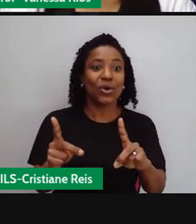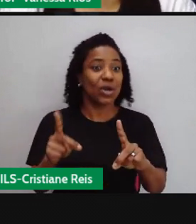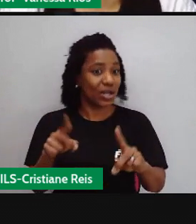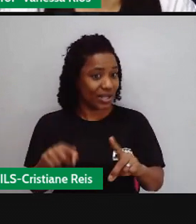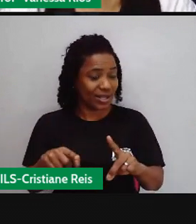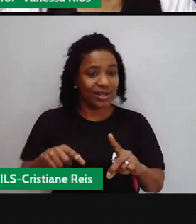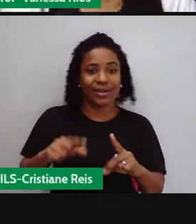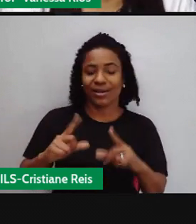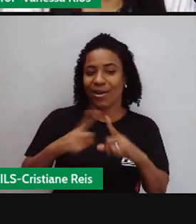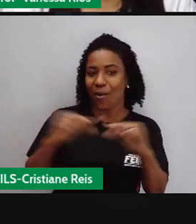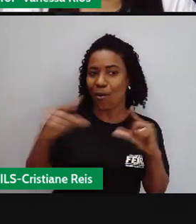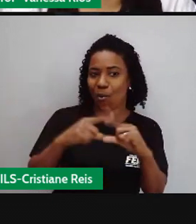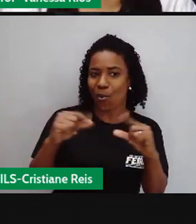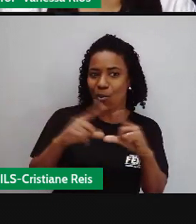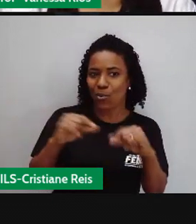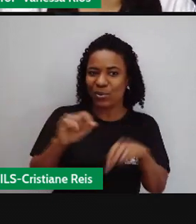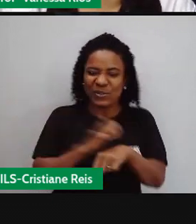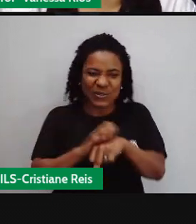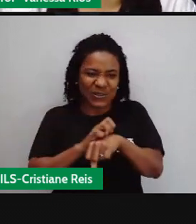usa O.